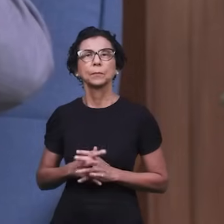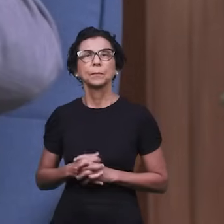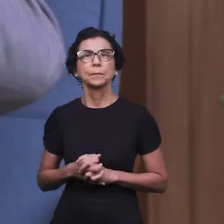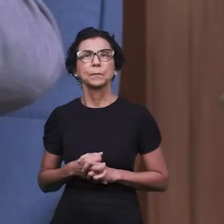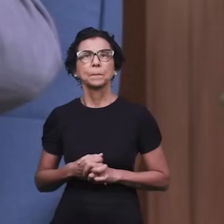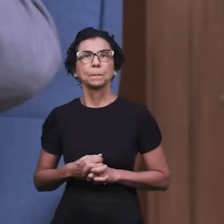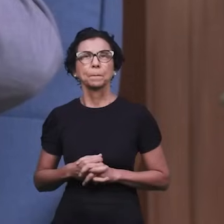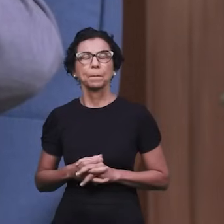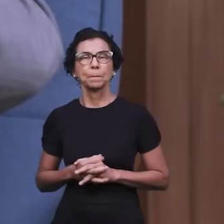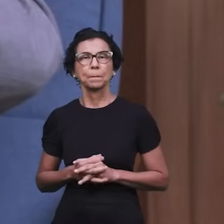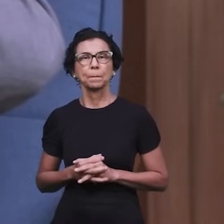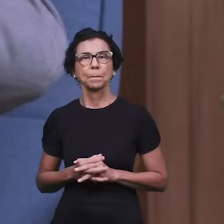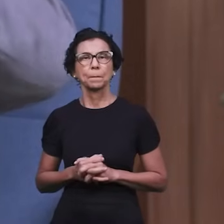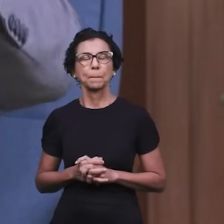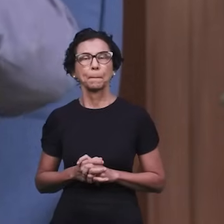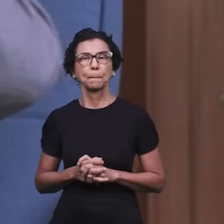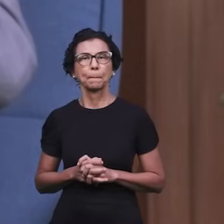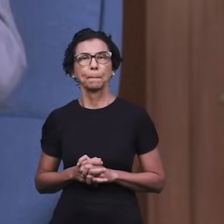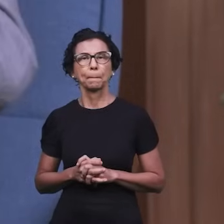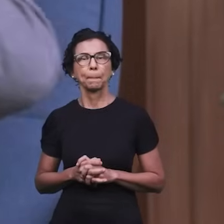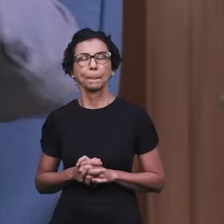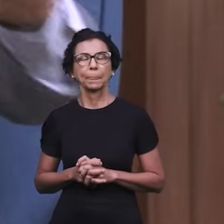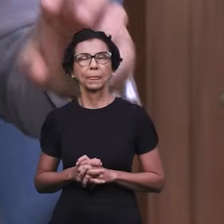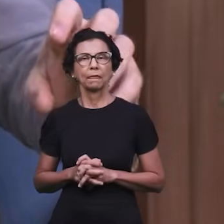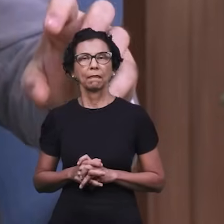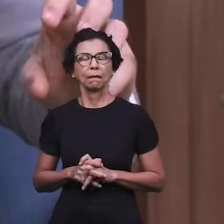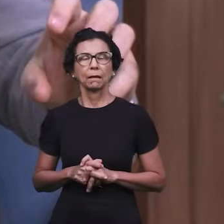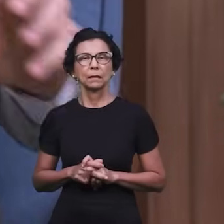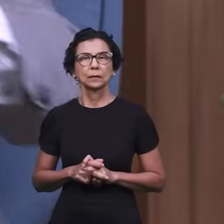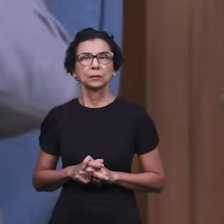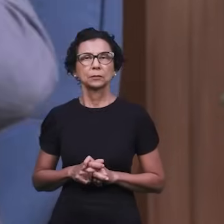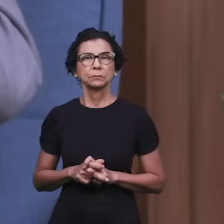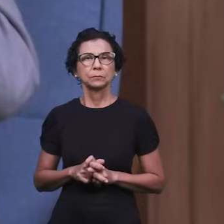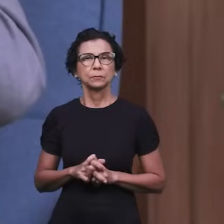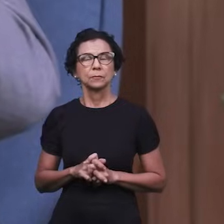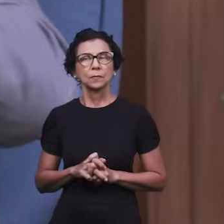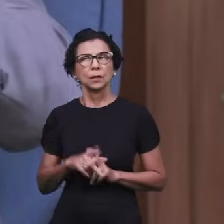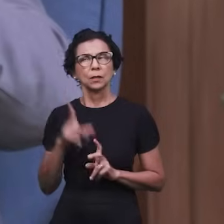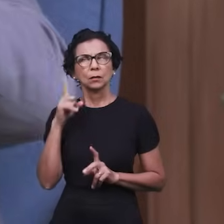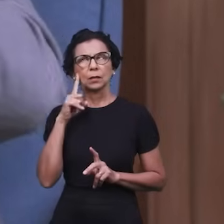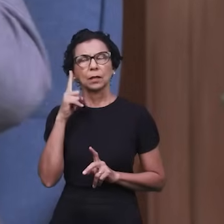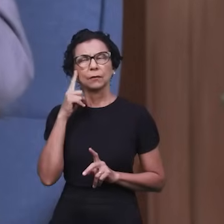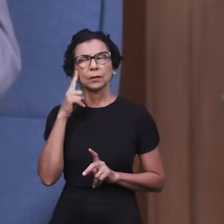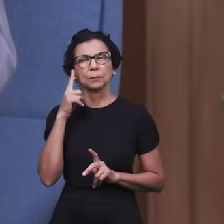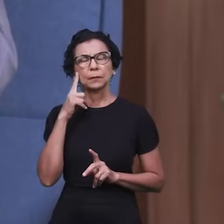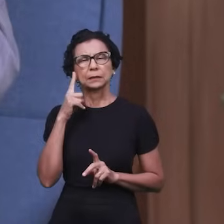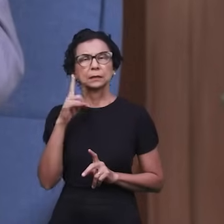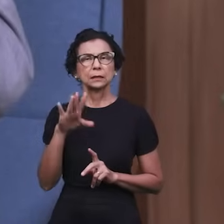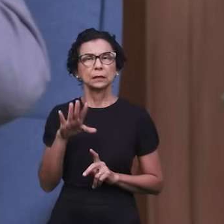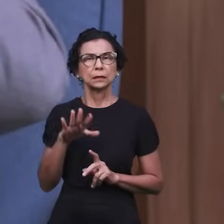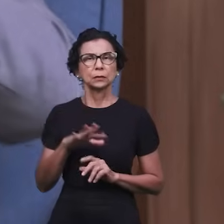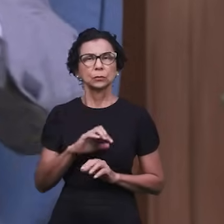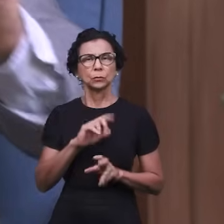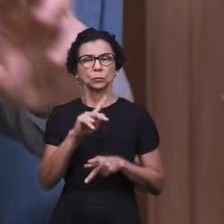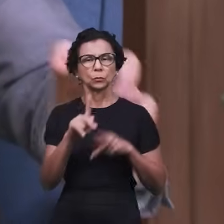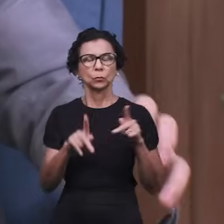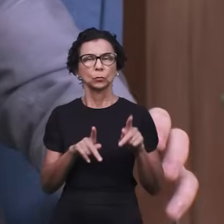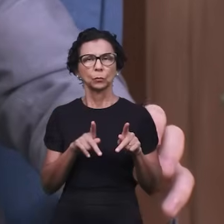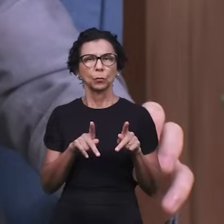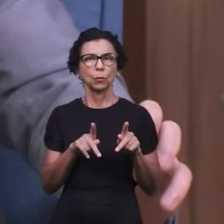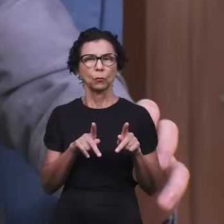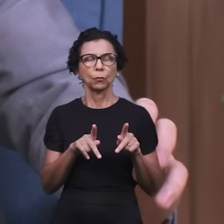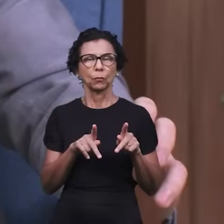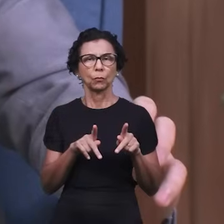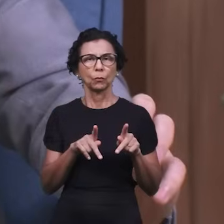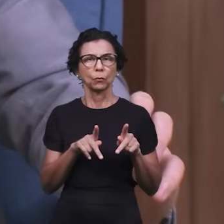essa viagem, cada trecho dela, ou seja, ida e depois a volta, em torno de 750 quilômetros, no lombo de